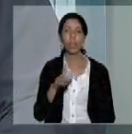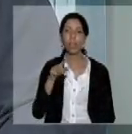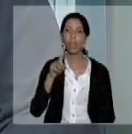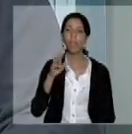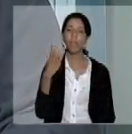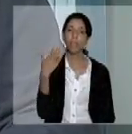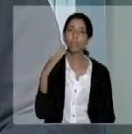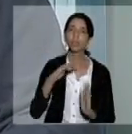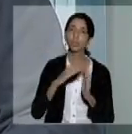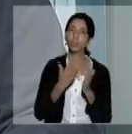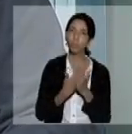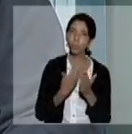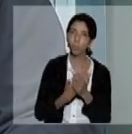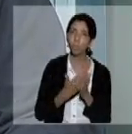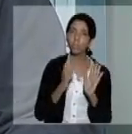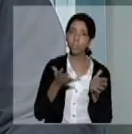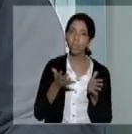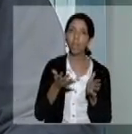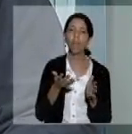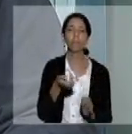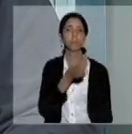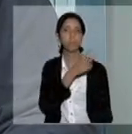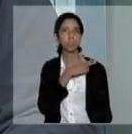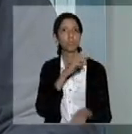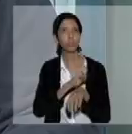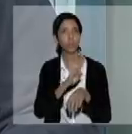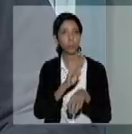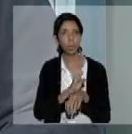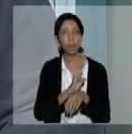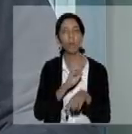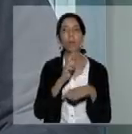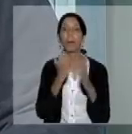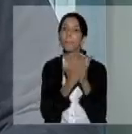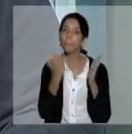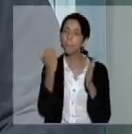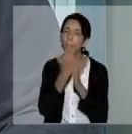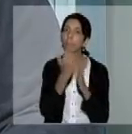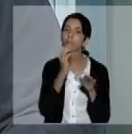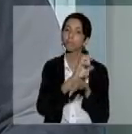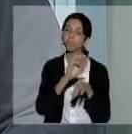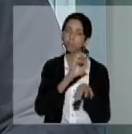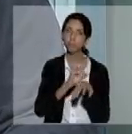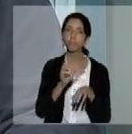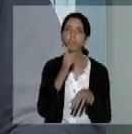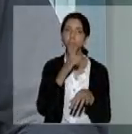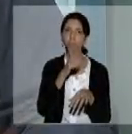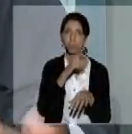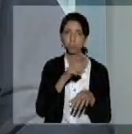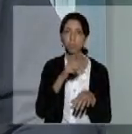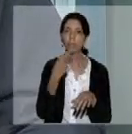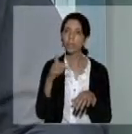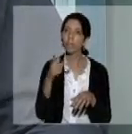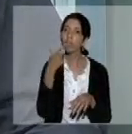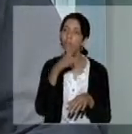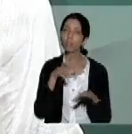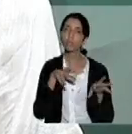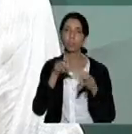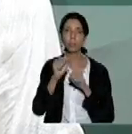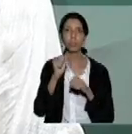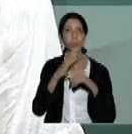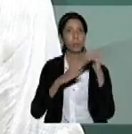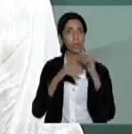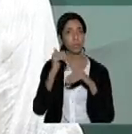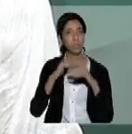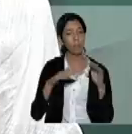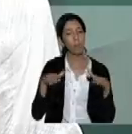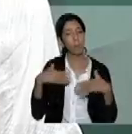o estudante que estuda numa escola estadual e vai lá fazer a complementação da sua educação, saindo de lá com uma profissão. Ou